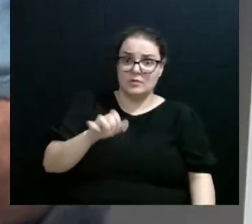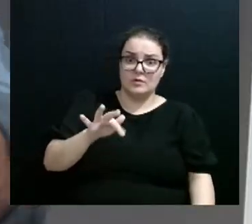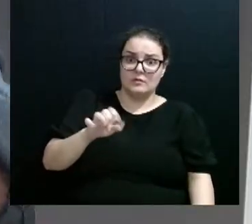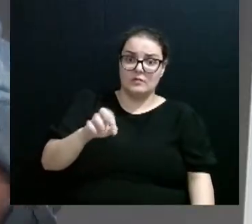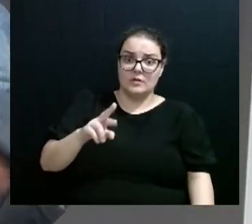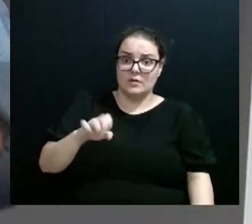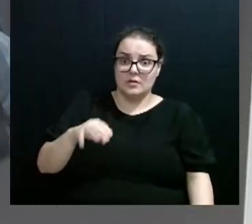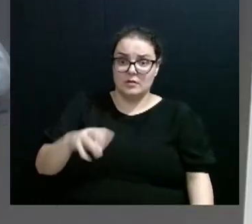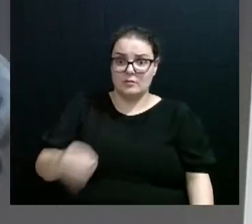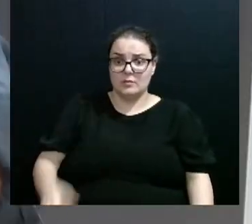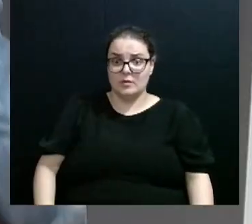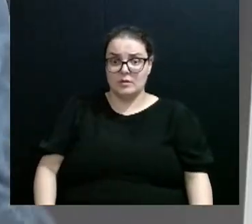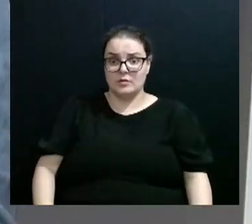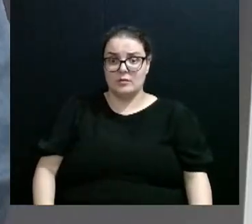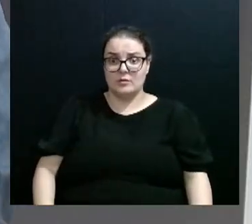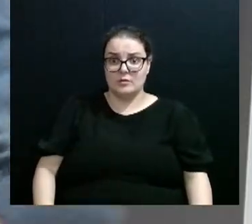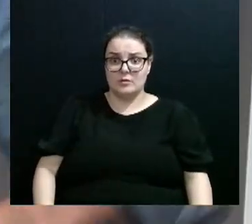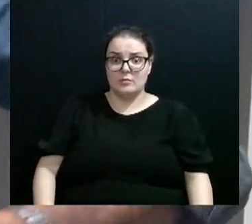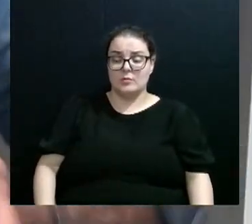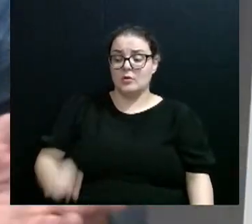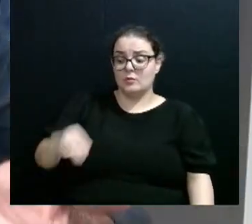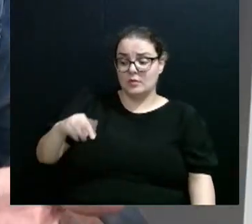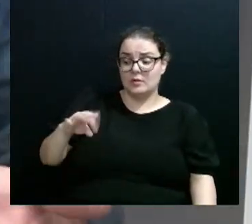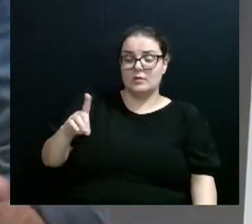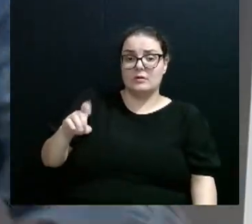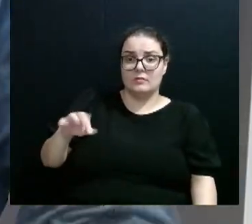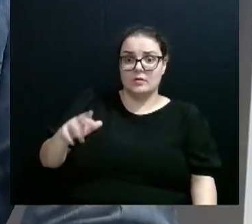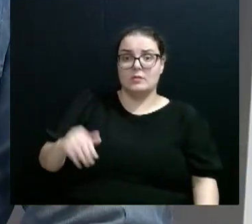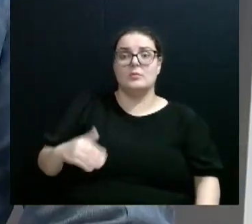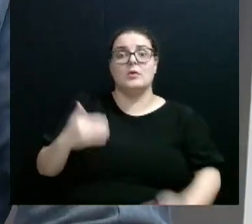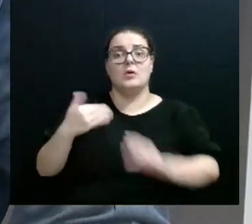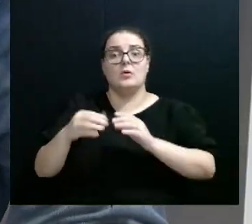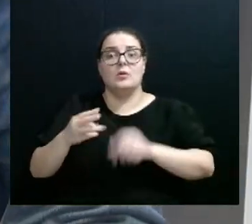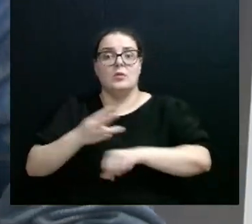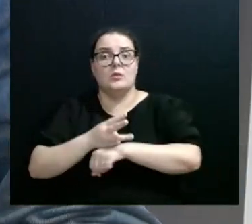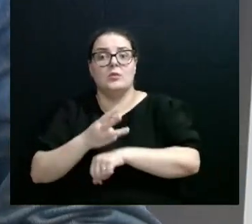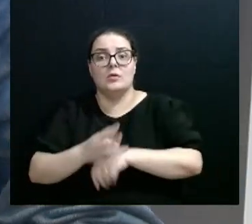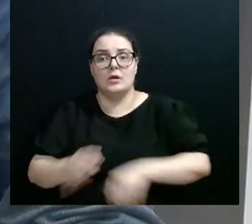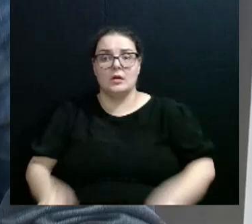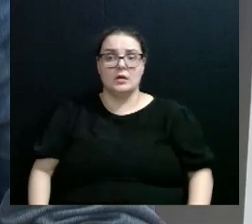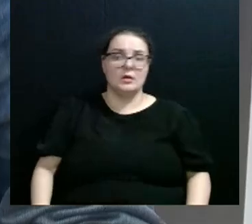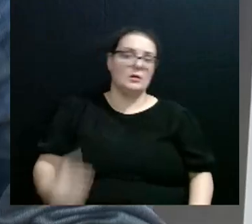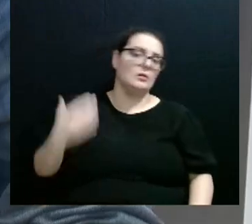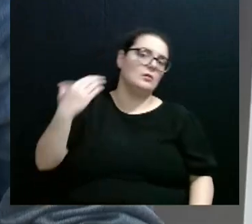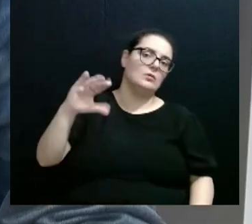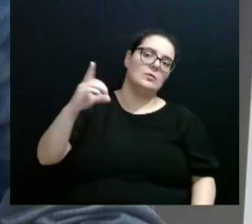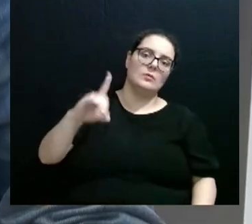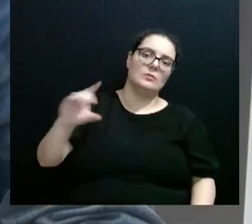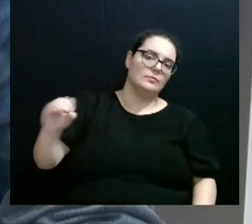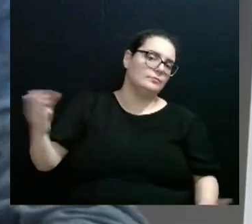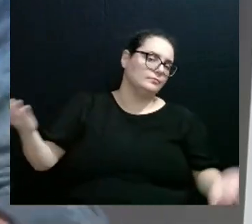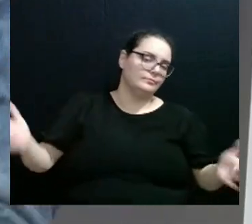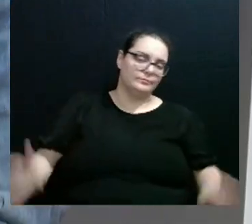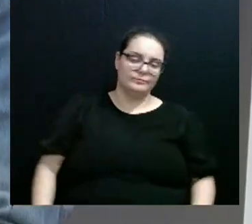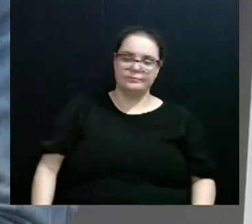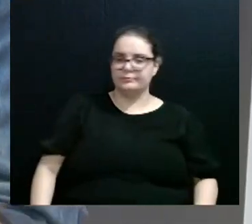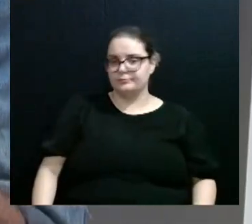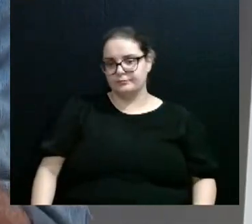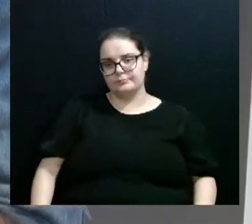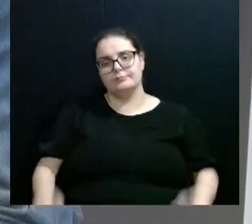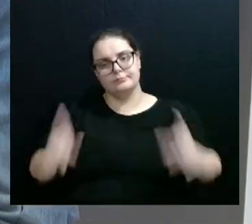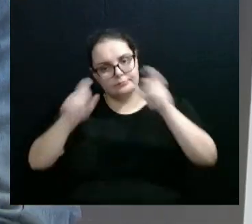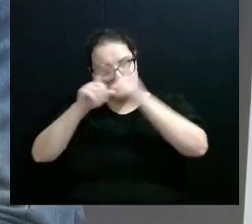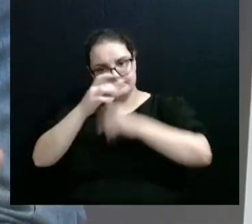indeferido, manda um Zap, manda um comunicado, dirá, porque está no Diário Oficial. Gente, é complicado. Então, nós precisamos